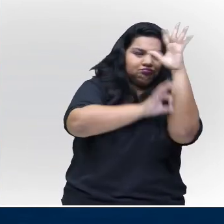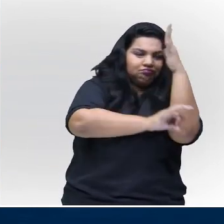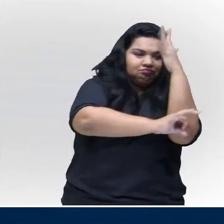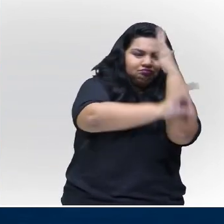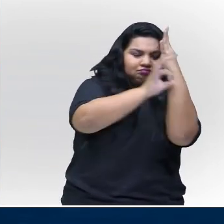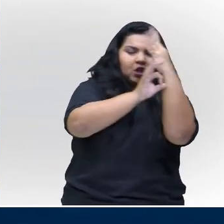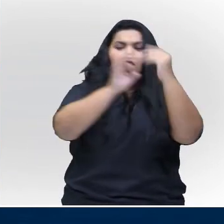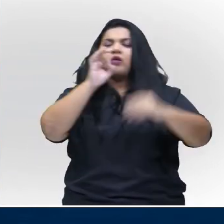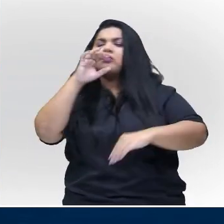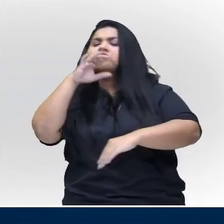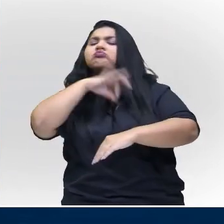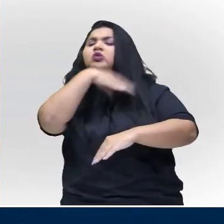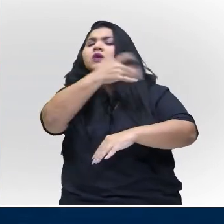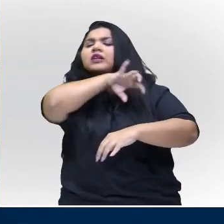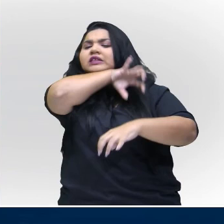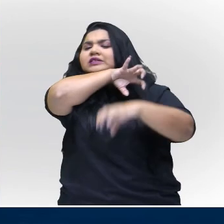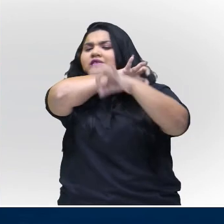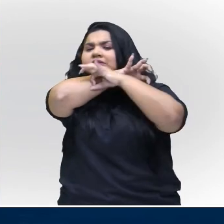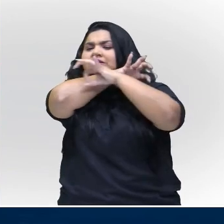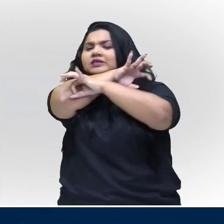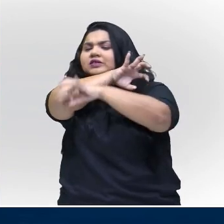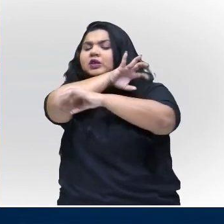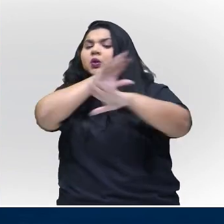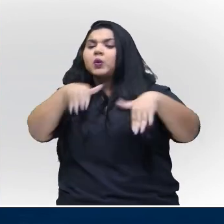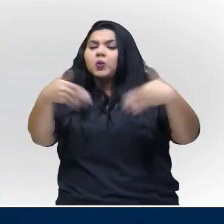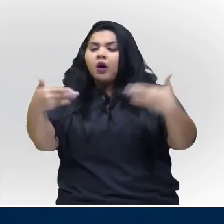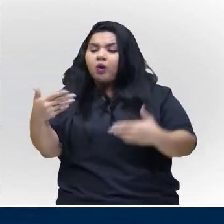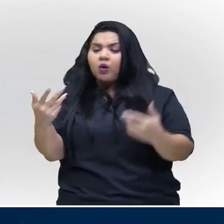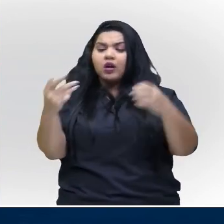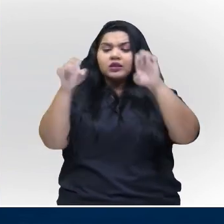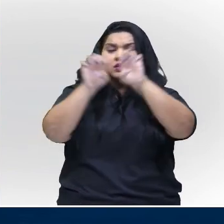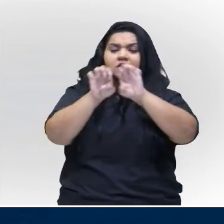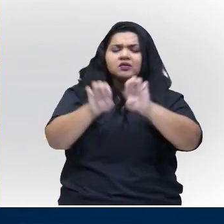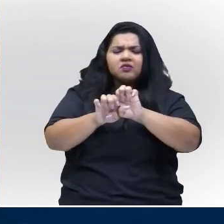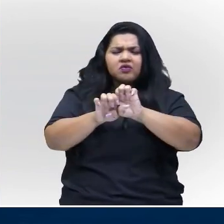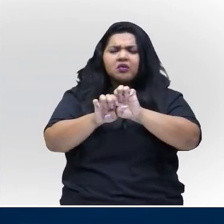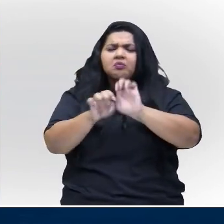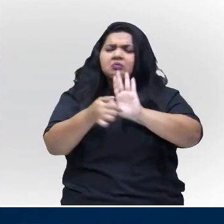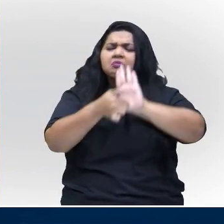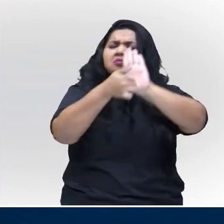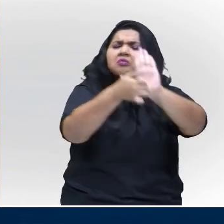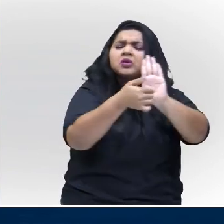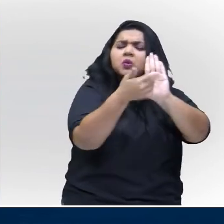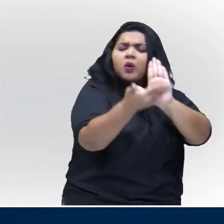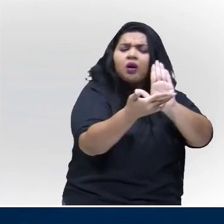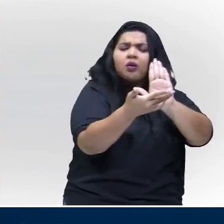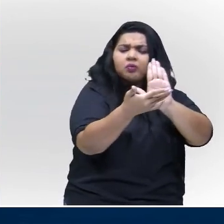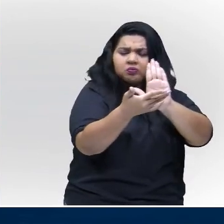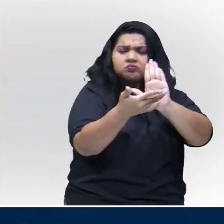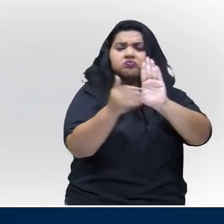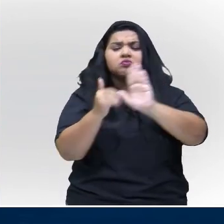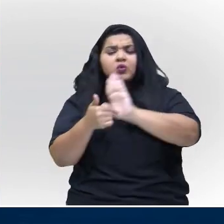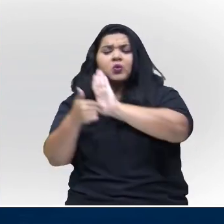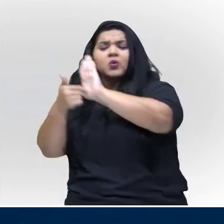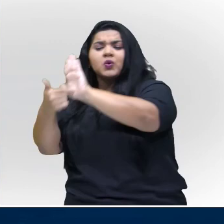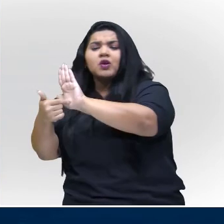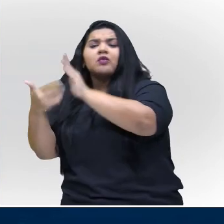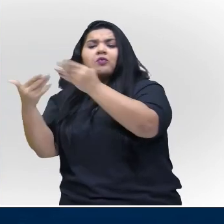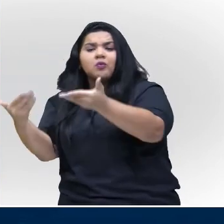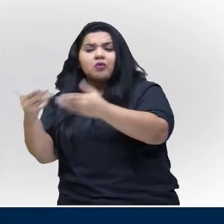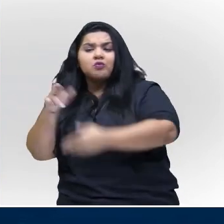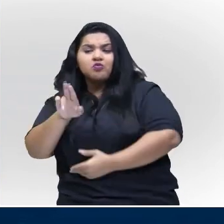que é animal, qual que é vegetal e qual dessas estruturas você observaria para diferenciar essas duas